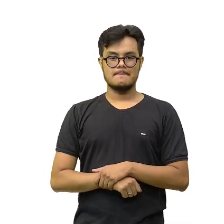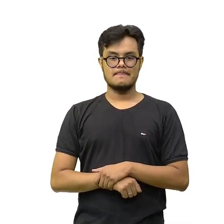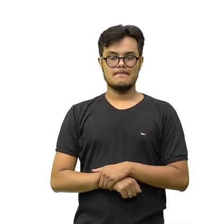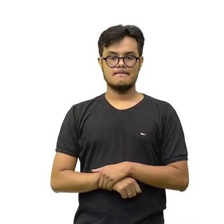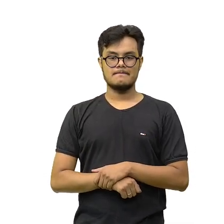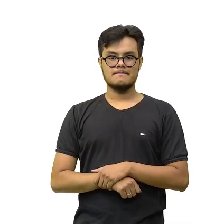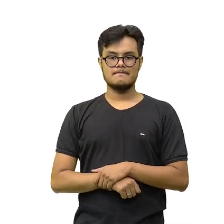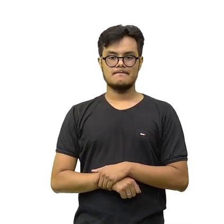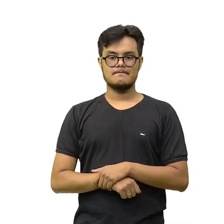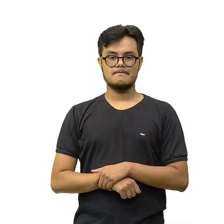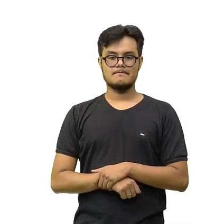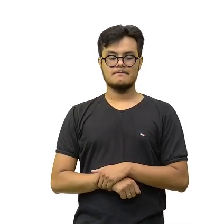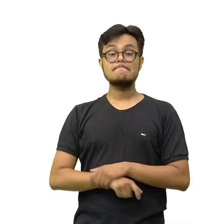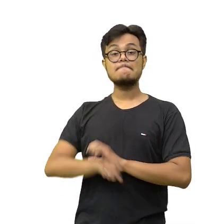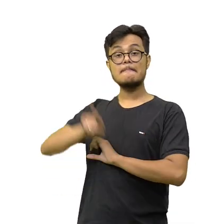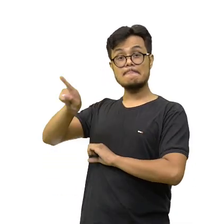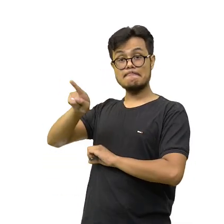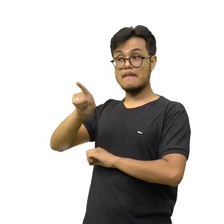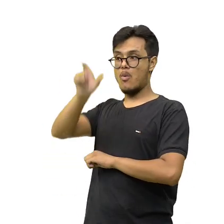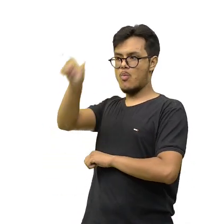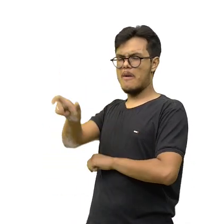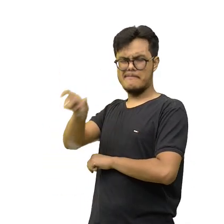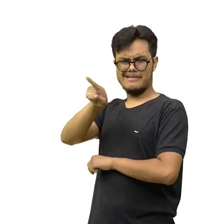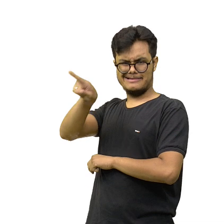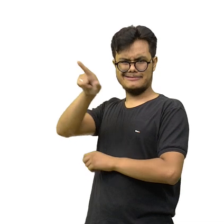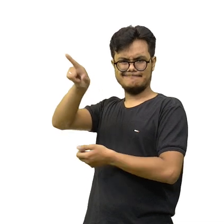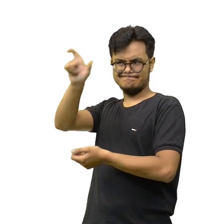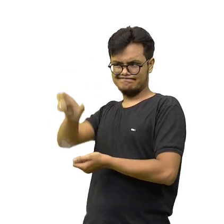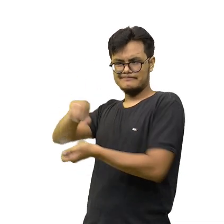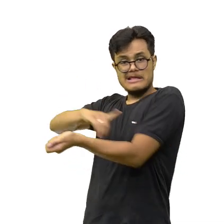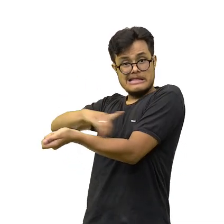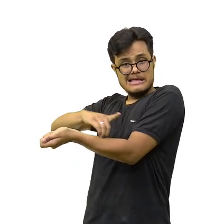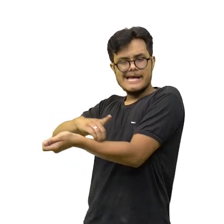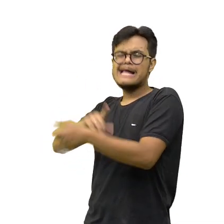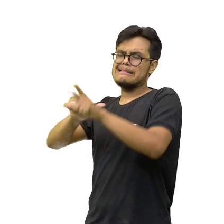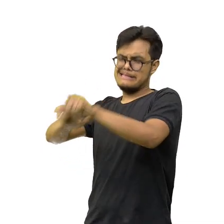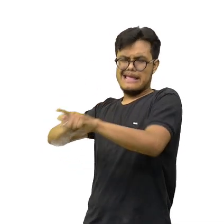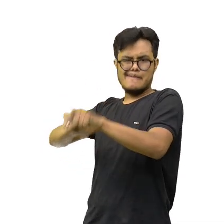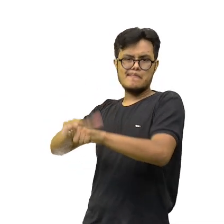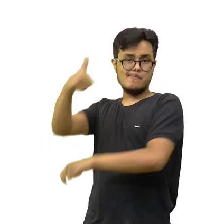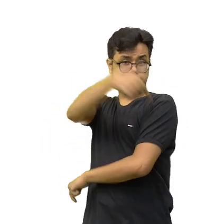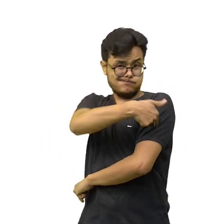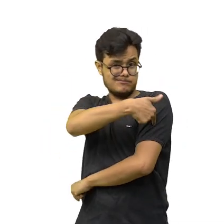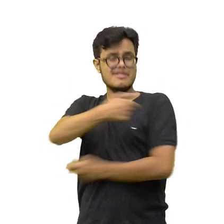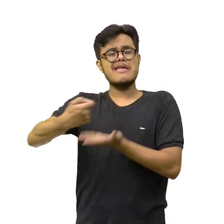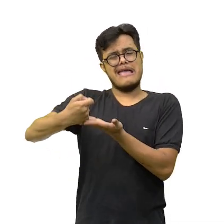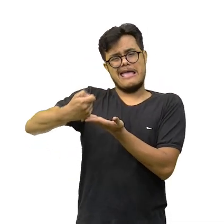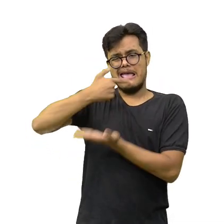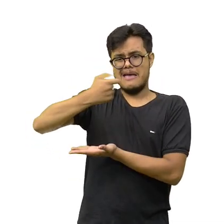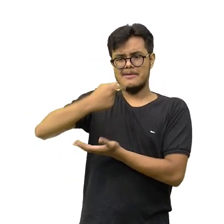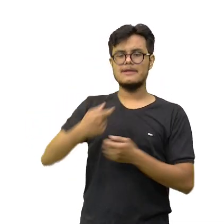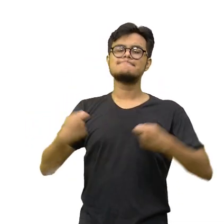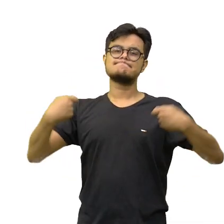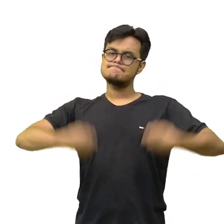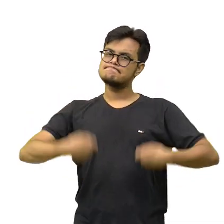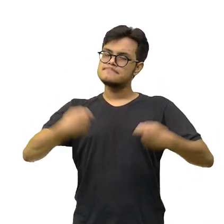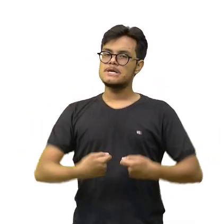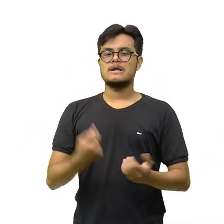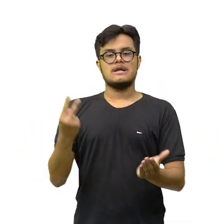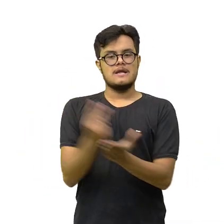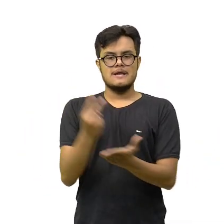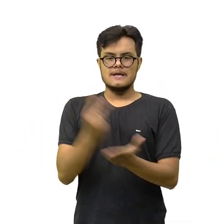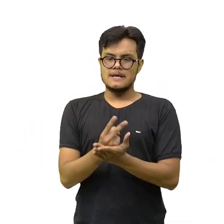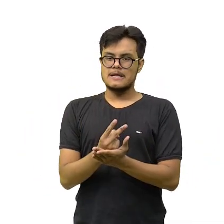insulino dependente. esse cara vai ter que aplicar insulina